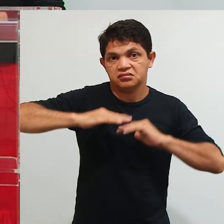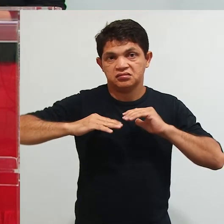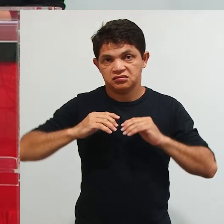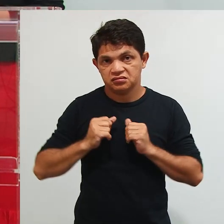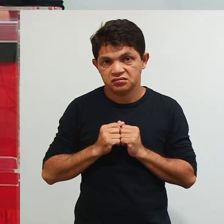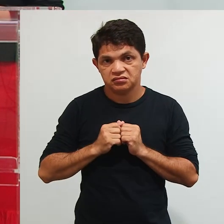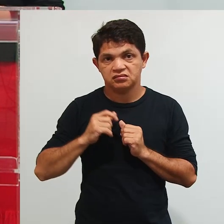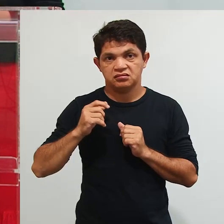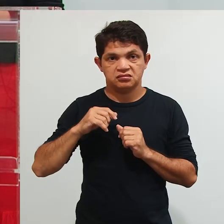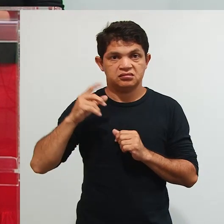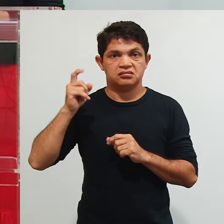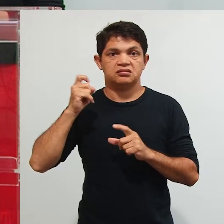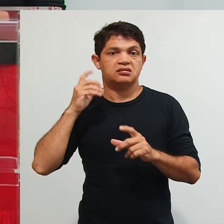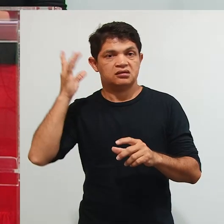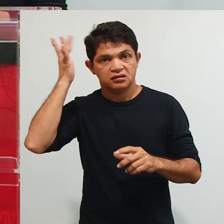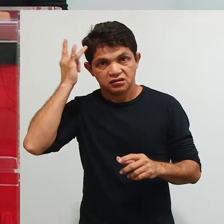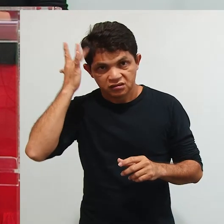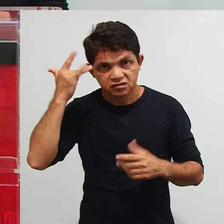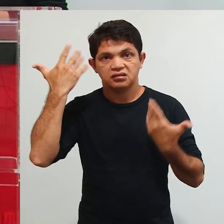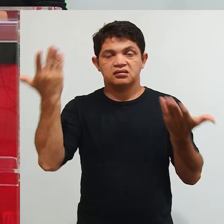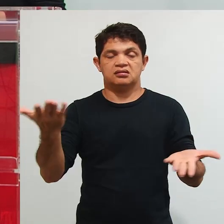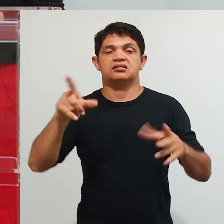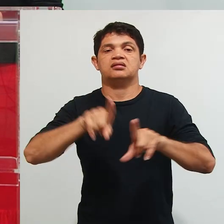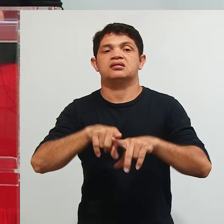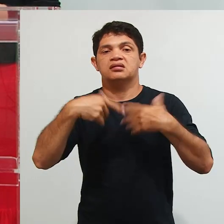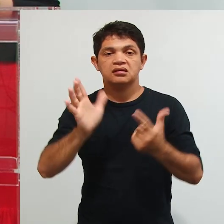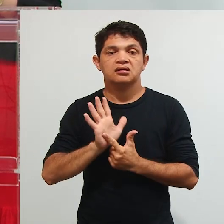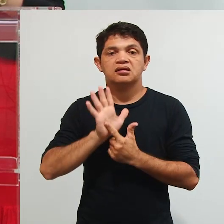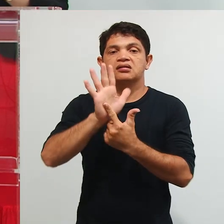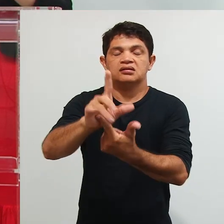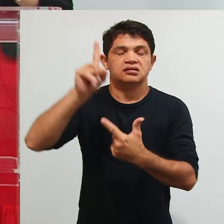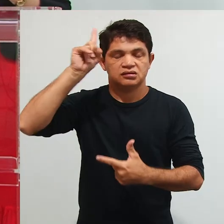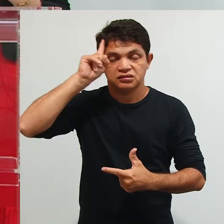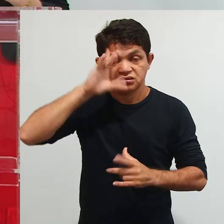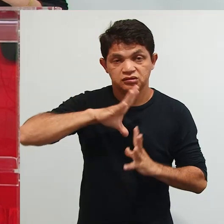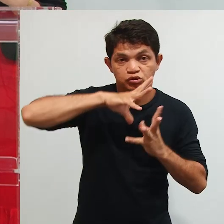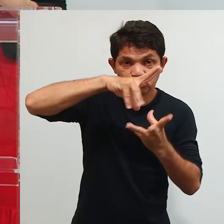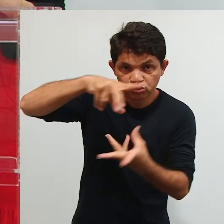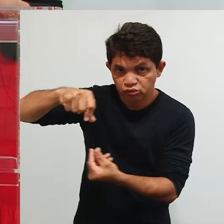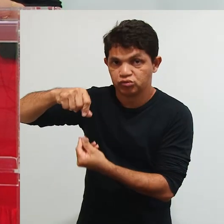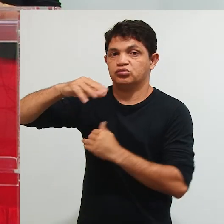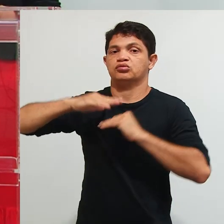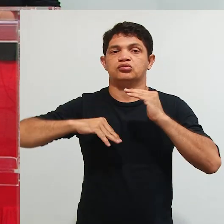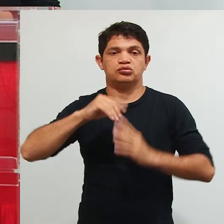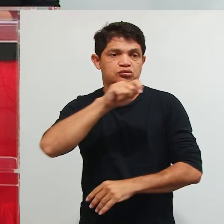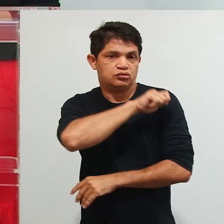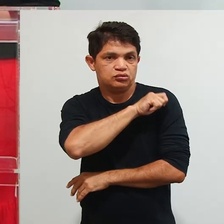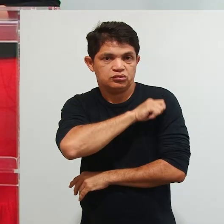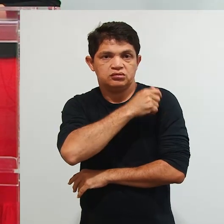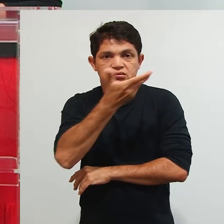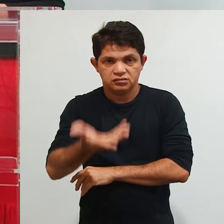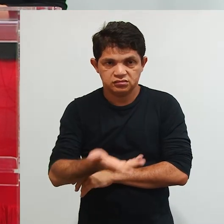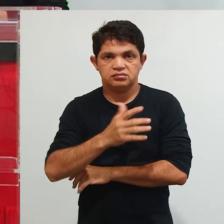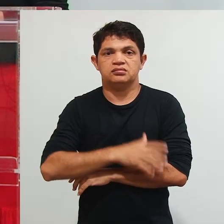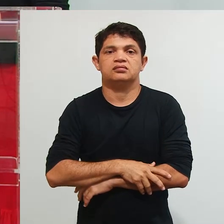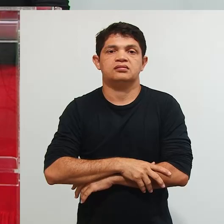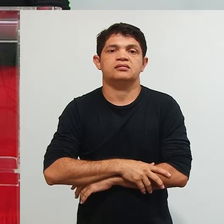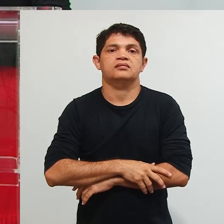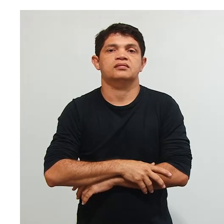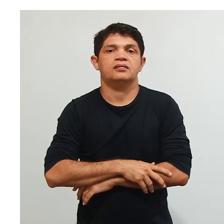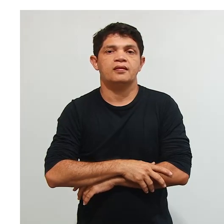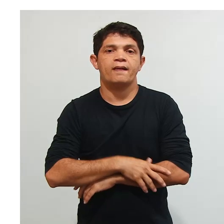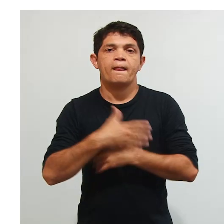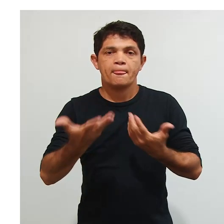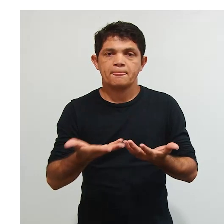transtorno de estar com diagnóstico de descalculia, apresente todos, né, essas